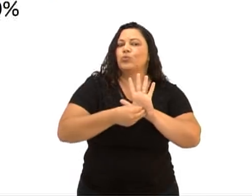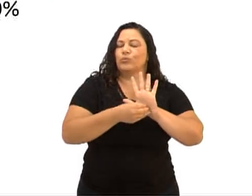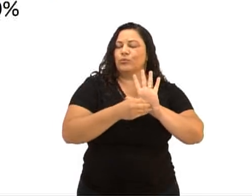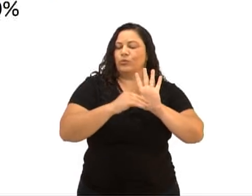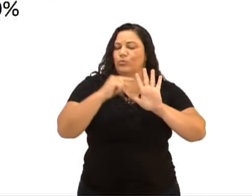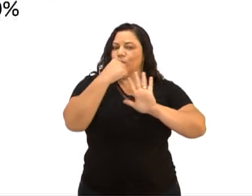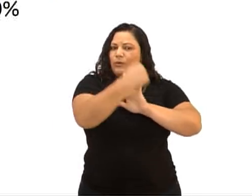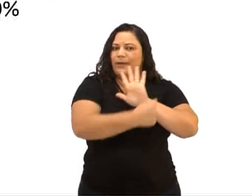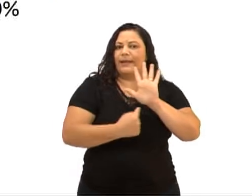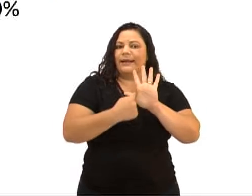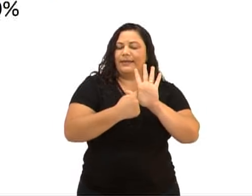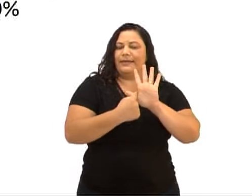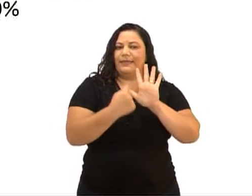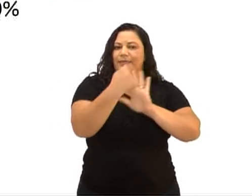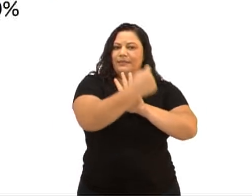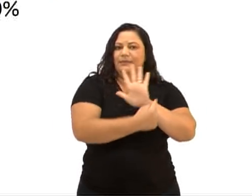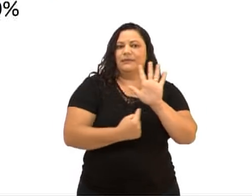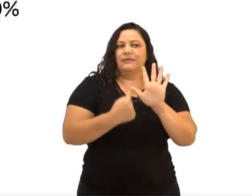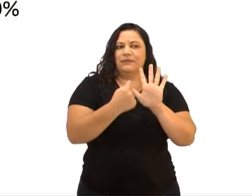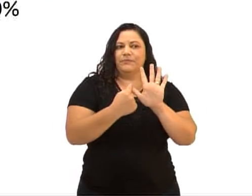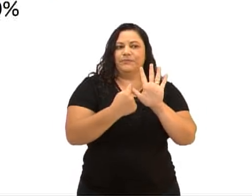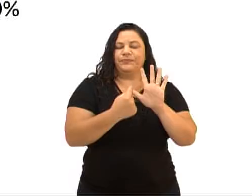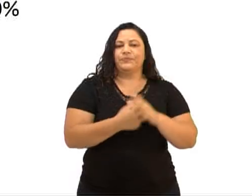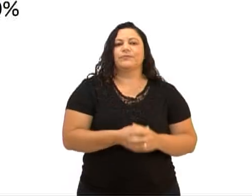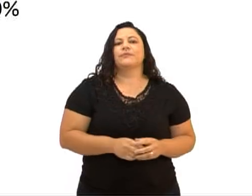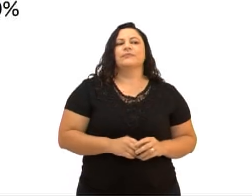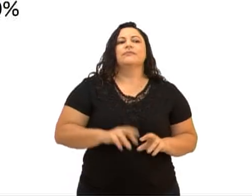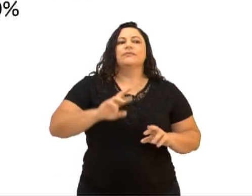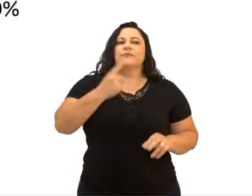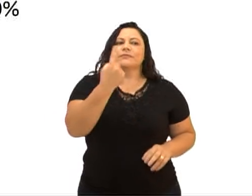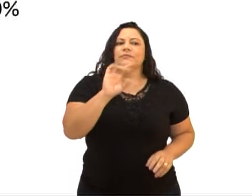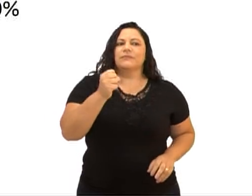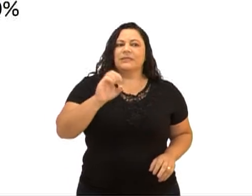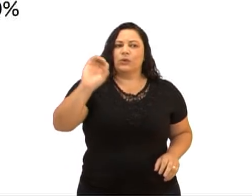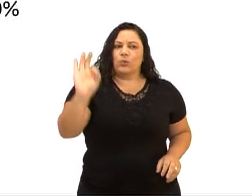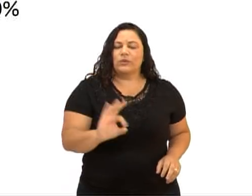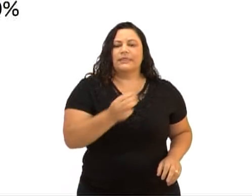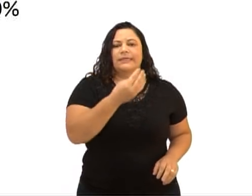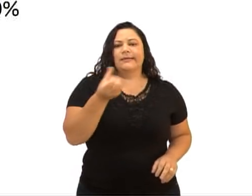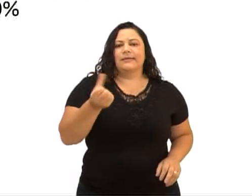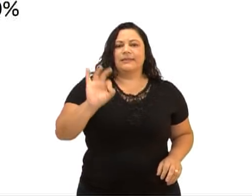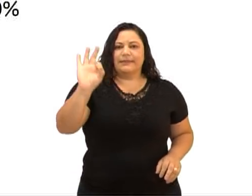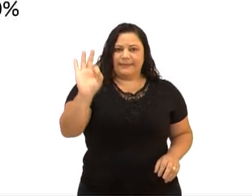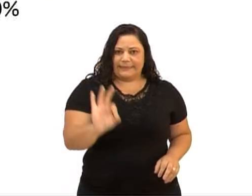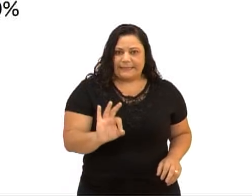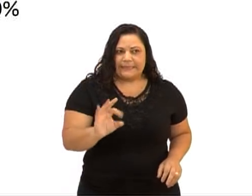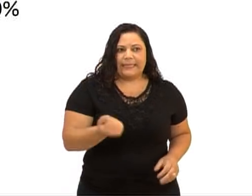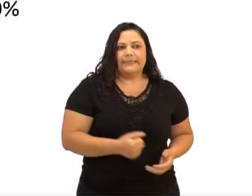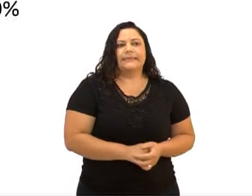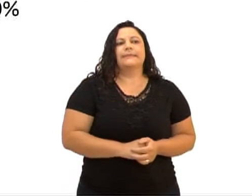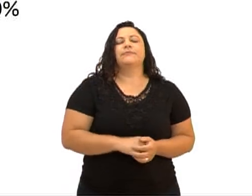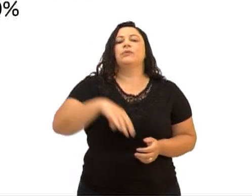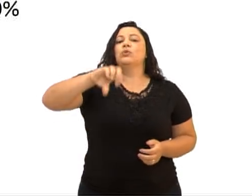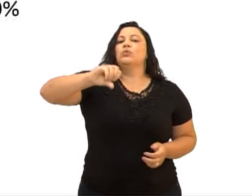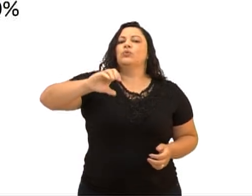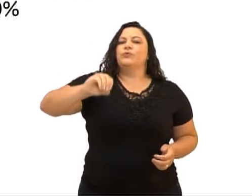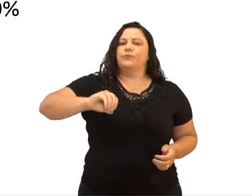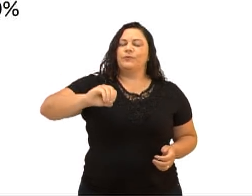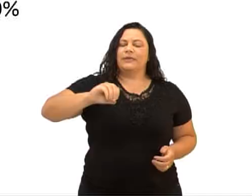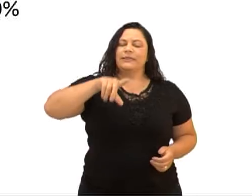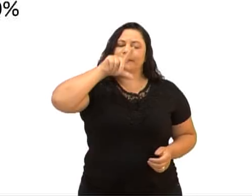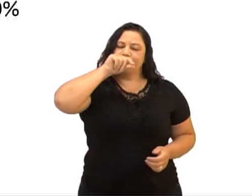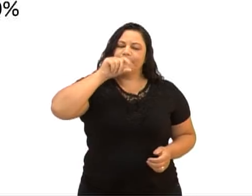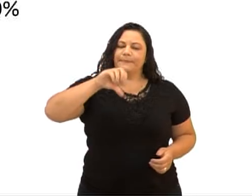répteis, aqui 18 graus, dos peixes 180, dos mamíferos e dos anfíbios 36 e das